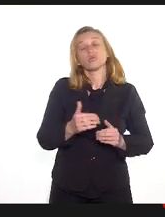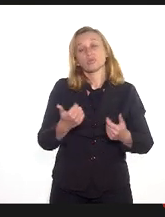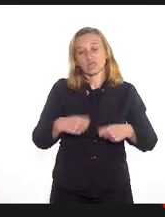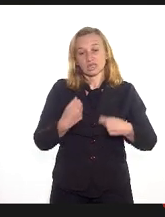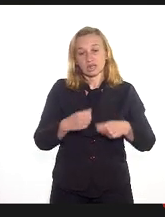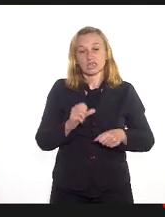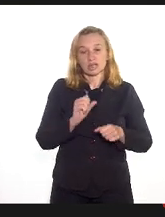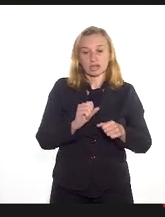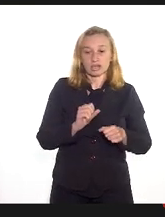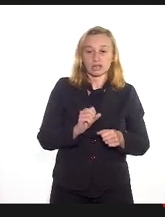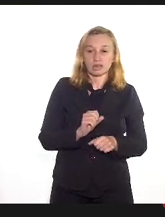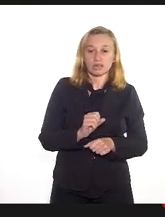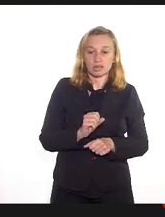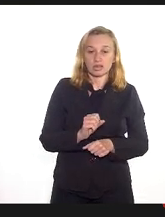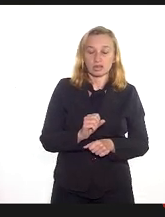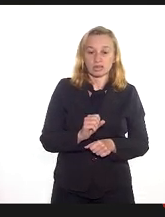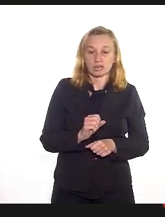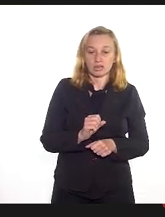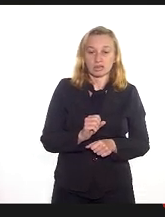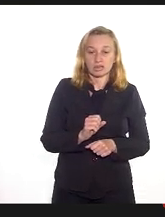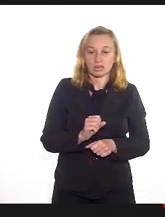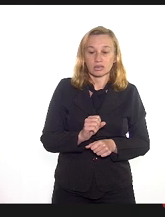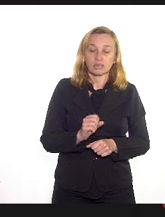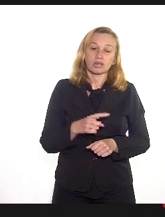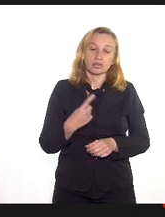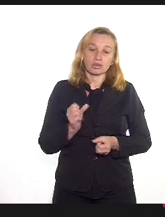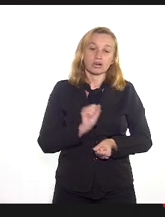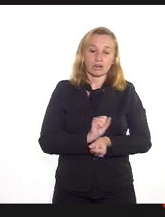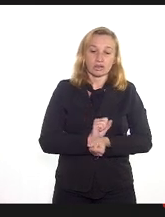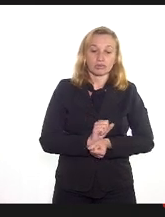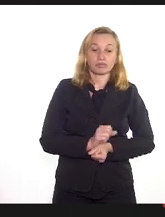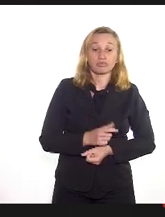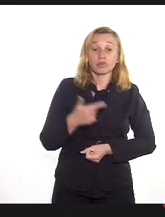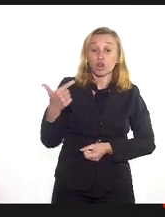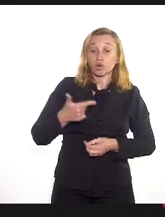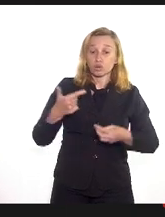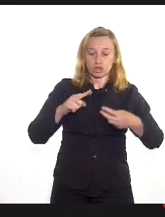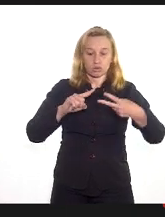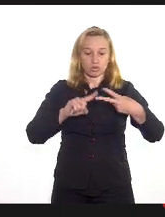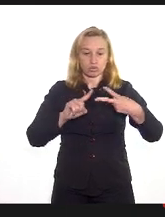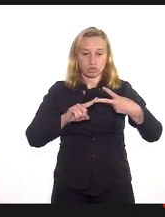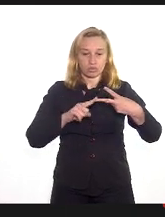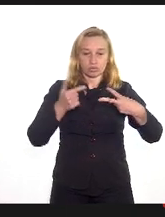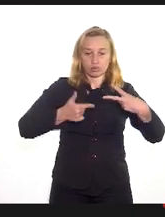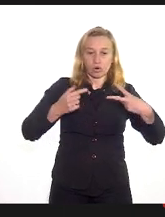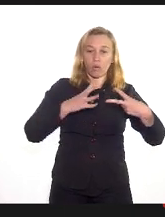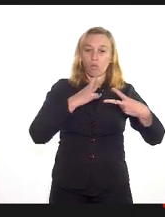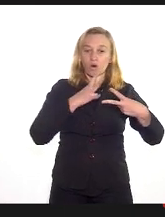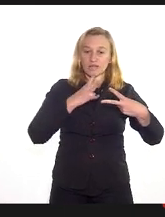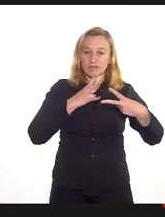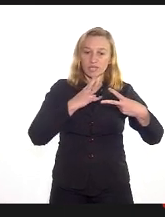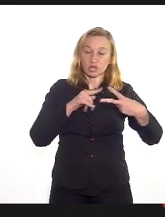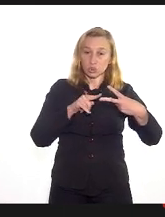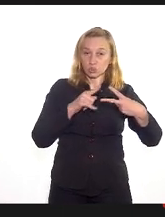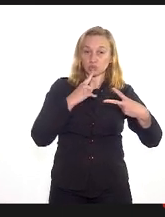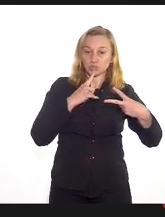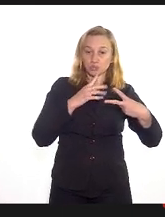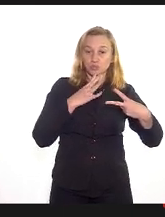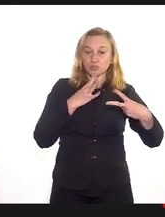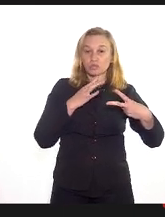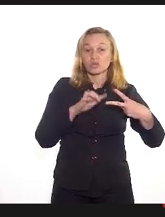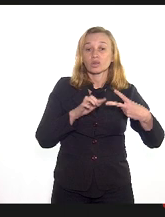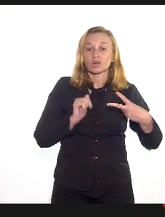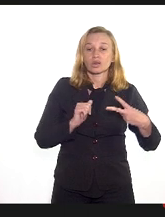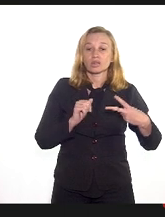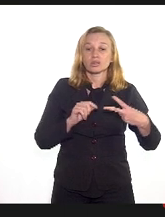ter prosperado e se esperava. O segundo vetor é o do conhecimento. Esse conhecimento tem que